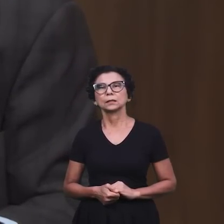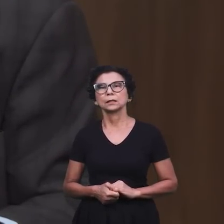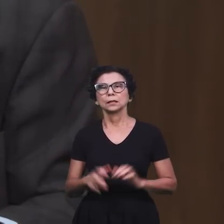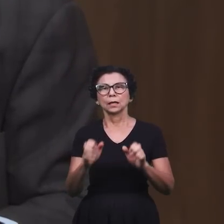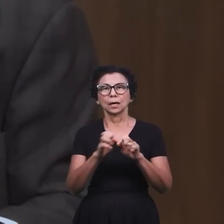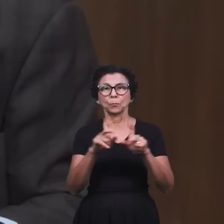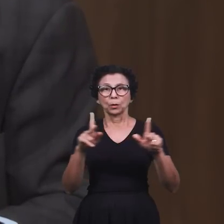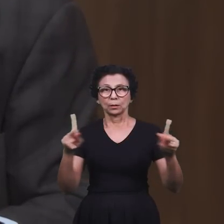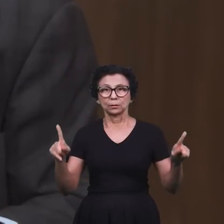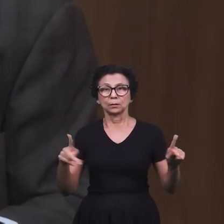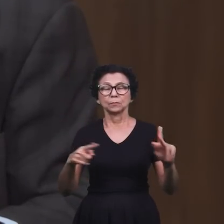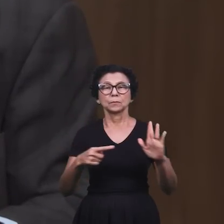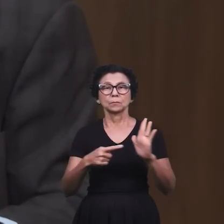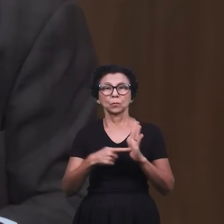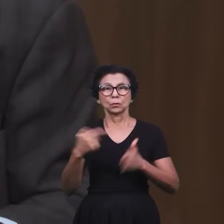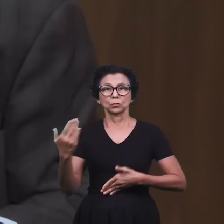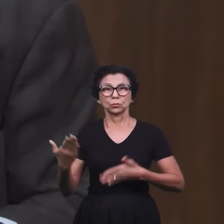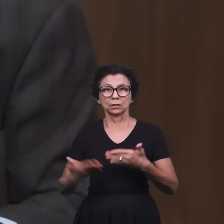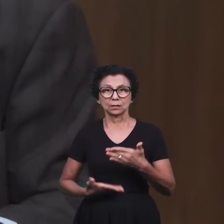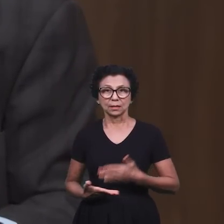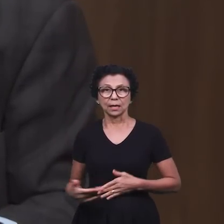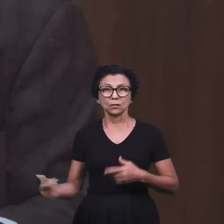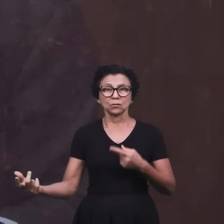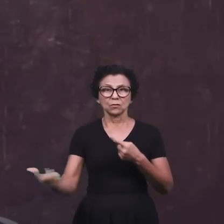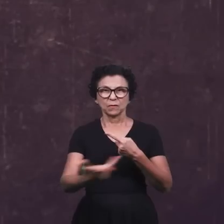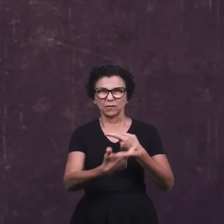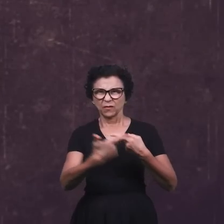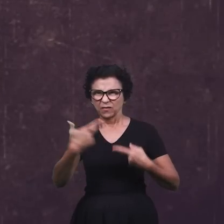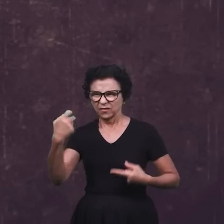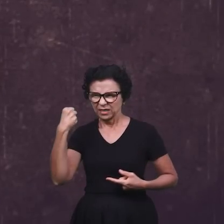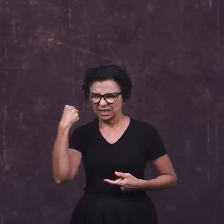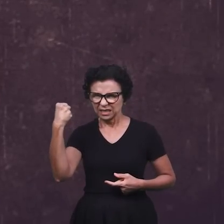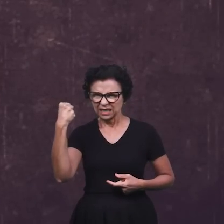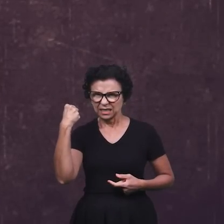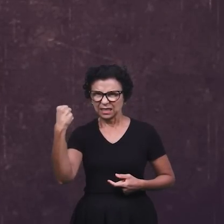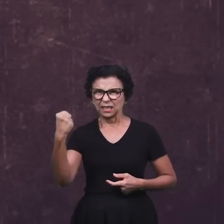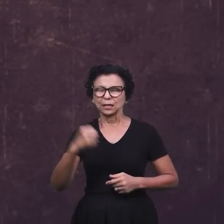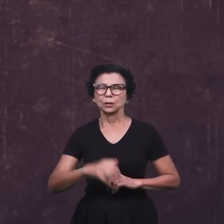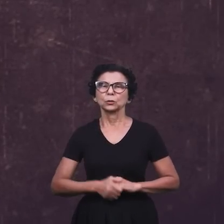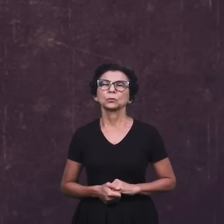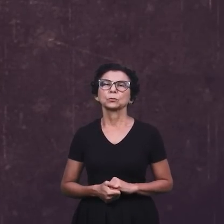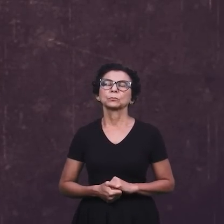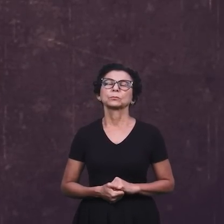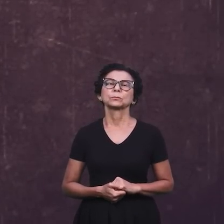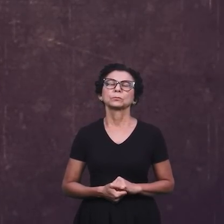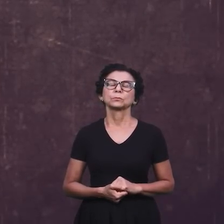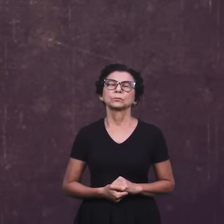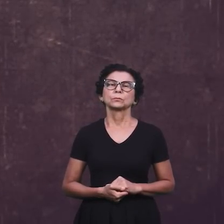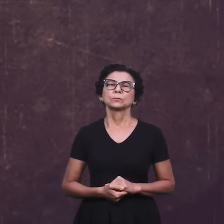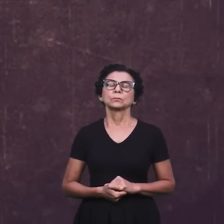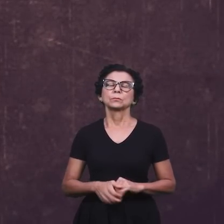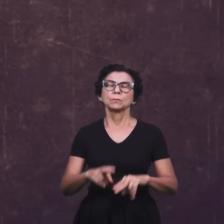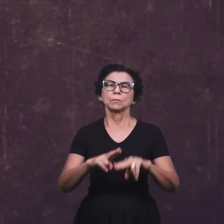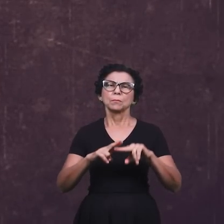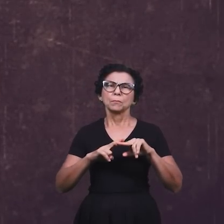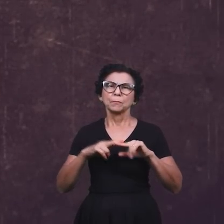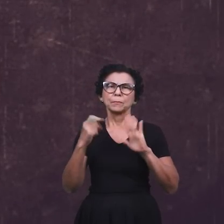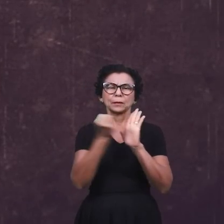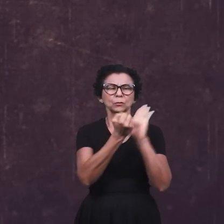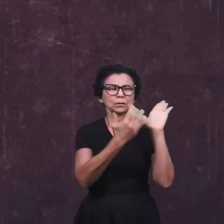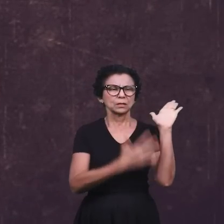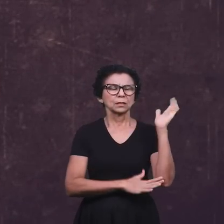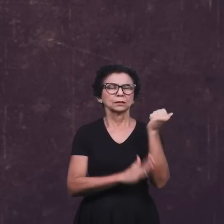sobre Apocalipse 12:11, não fala embora. Fala exatamente. E a igreja vai vencer exatamente dessa forma, pela palavra e pelo sangue, vai vencer. E as portas do inferno não